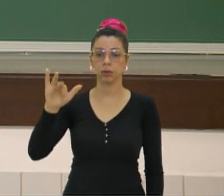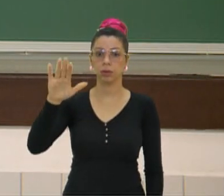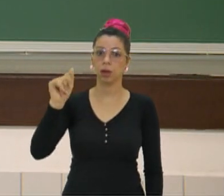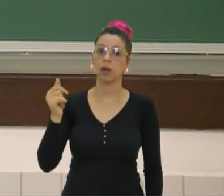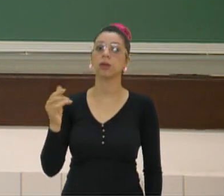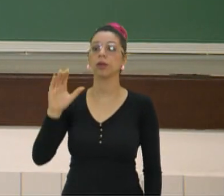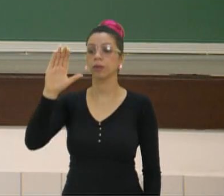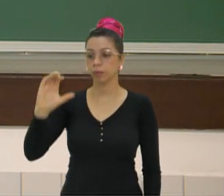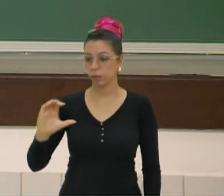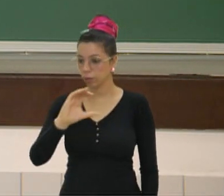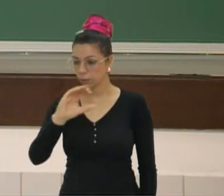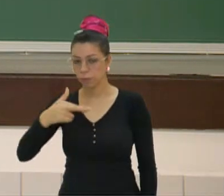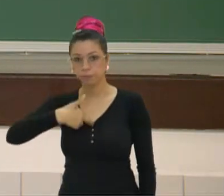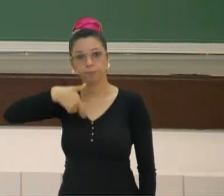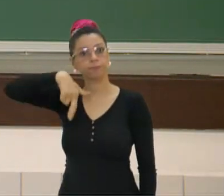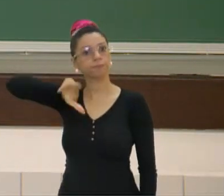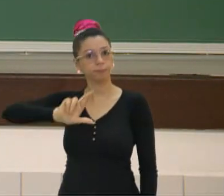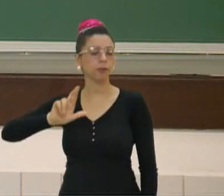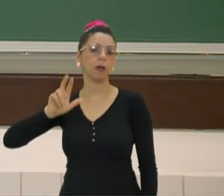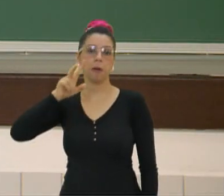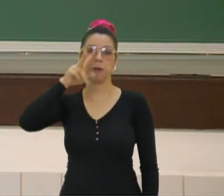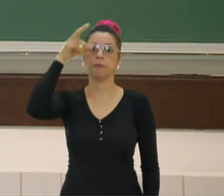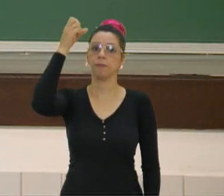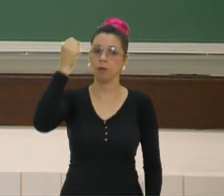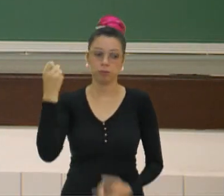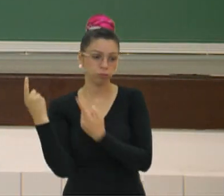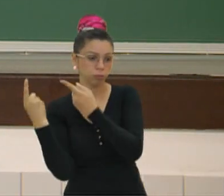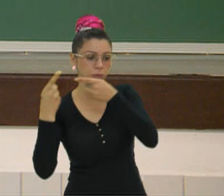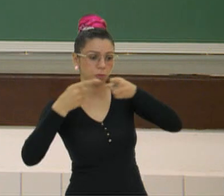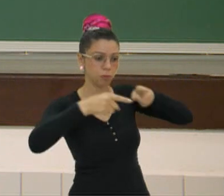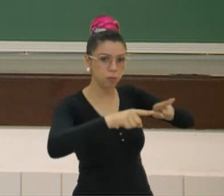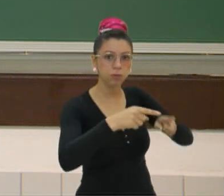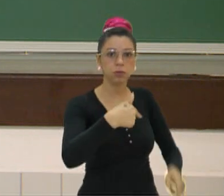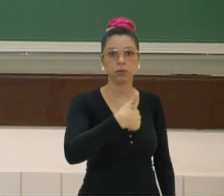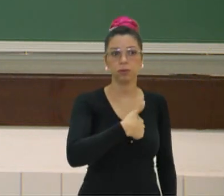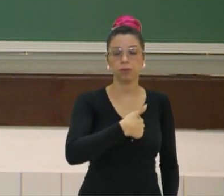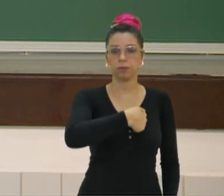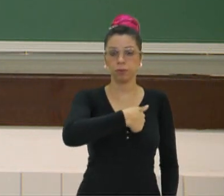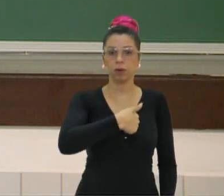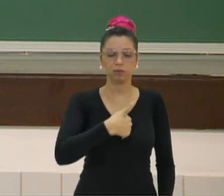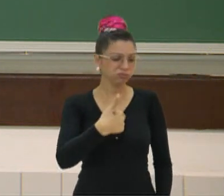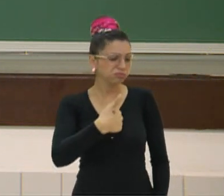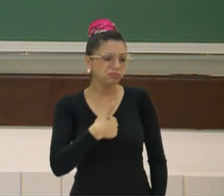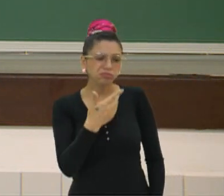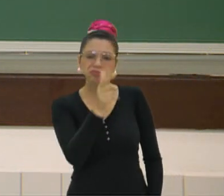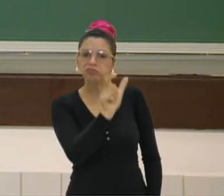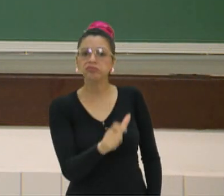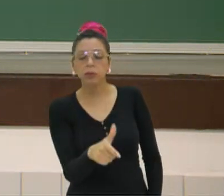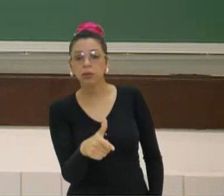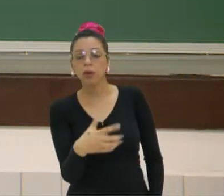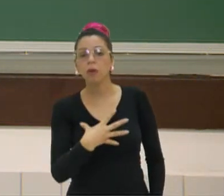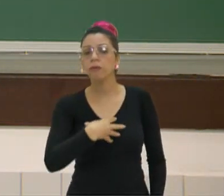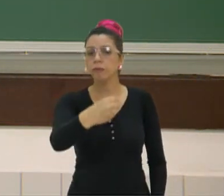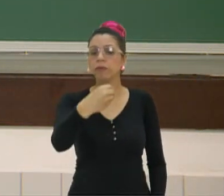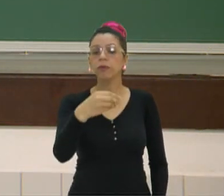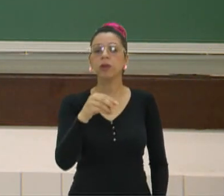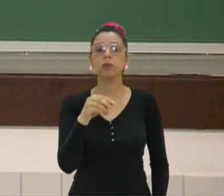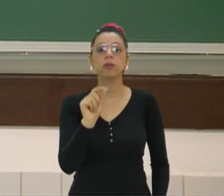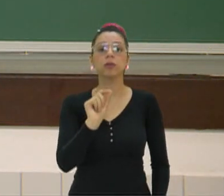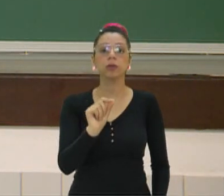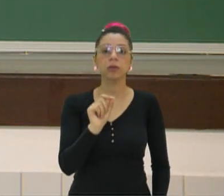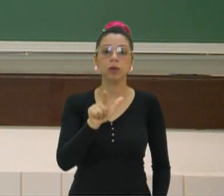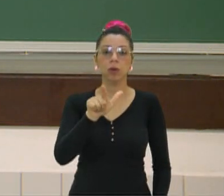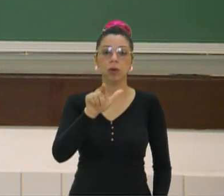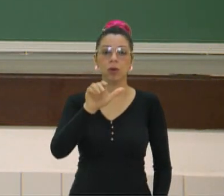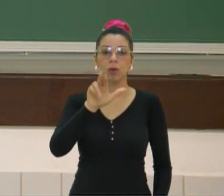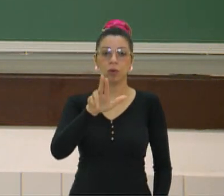vigor aí da religião bastante forte, havia uma oposição ao Vargas, e o Vargas, cá entre nós, o primeiro filho do Vargas, o filho mais velho, ele batizou de